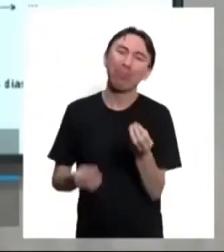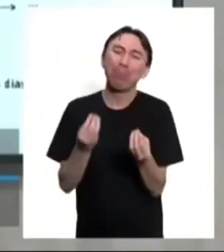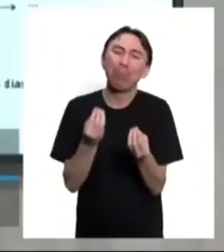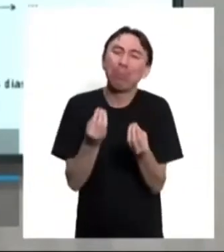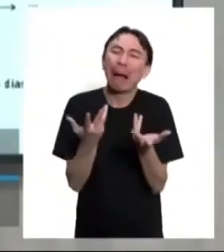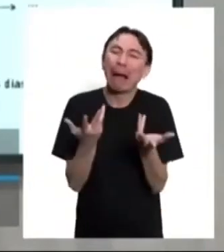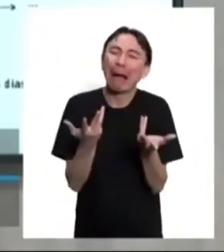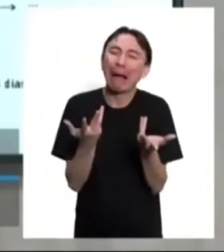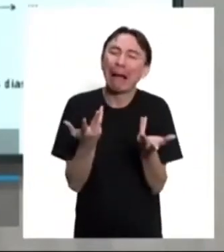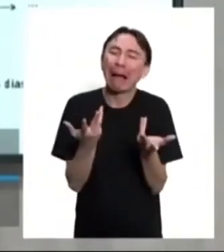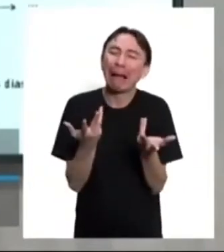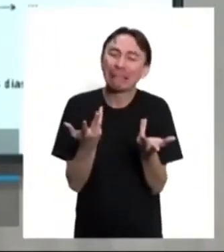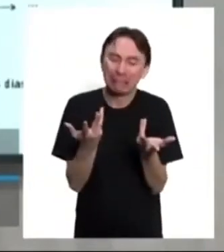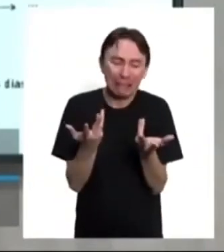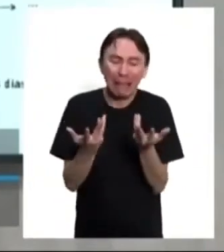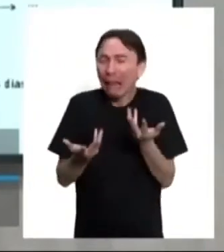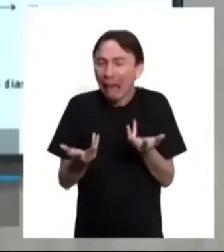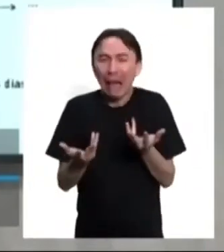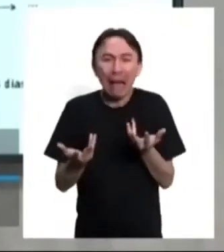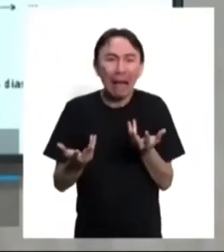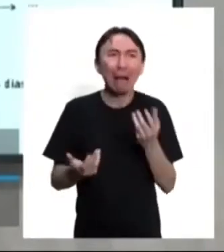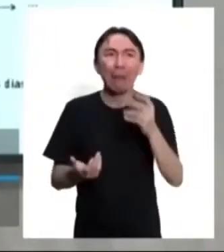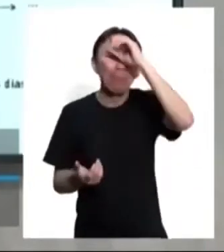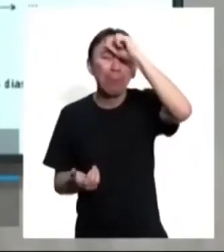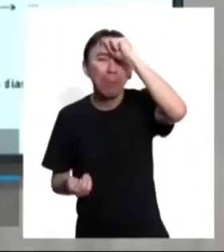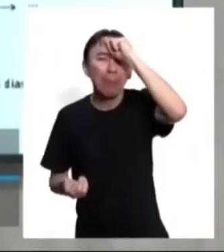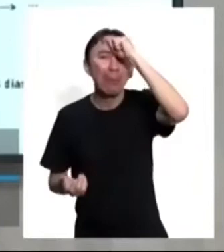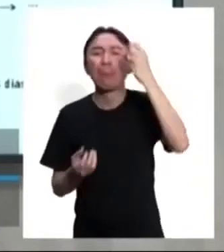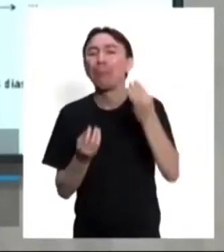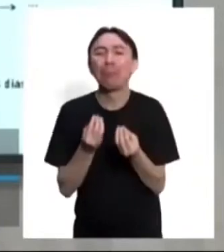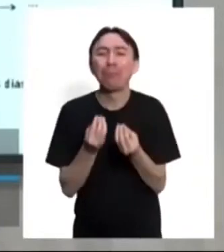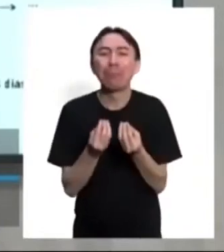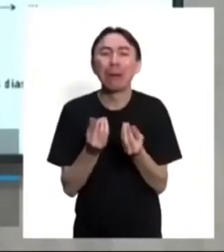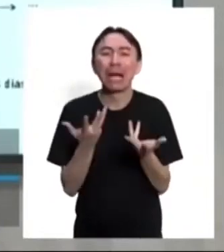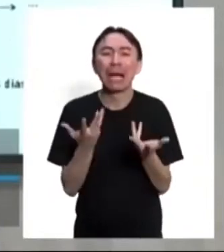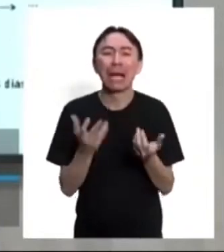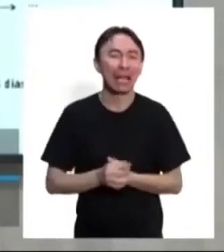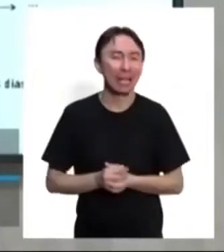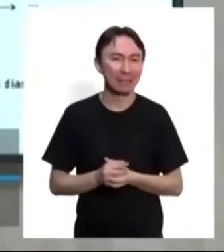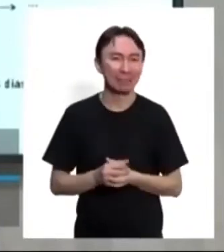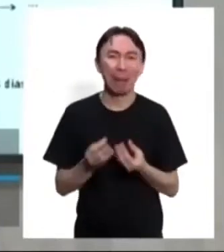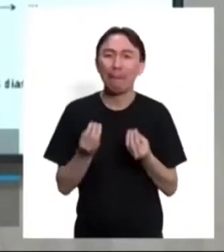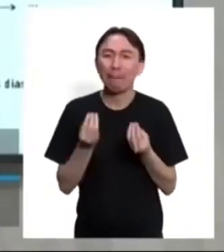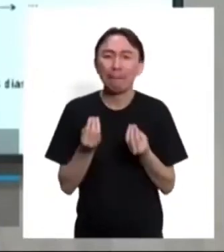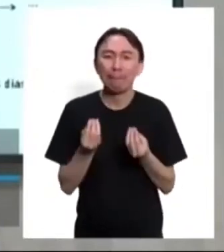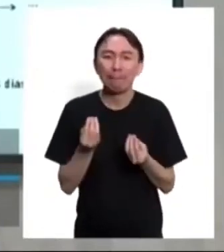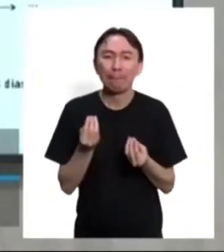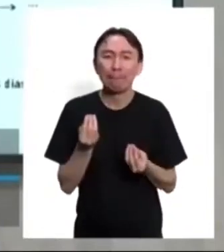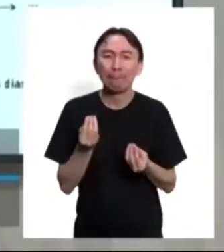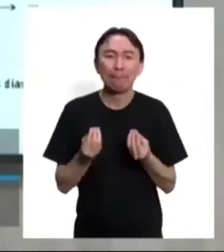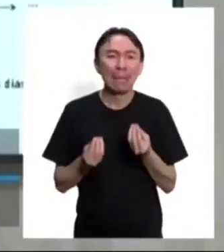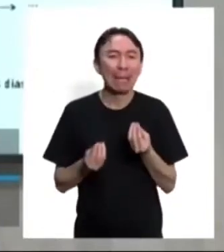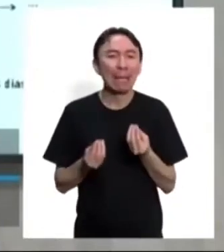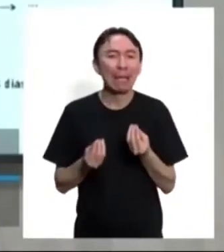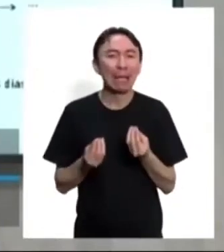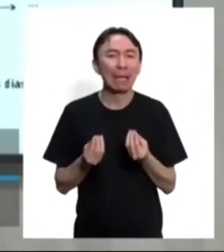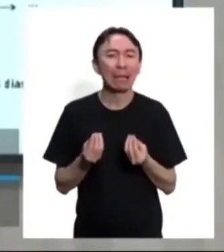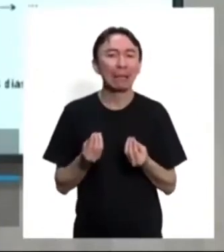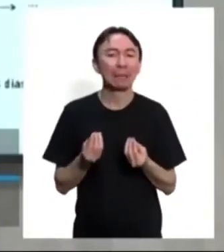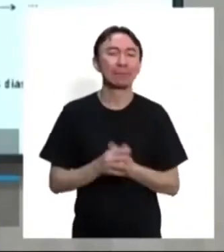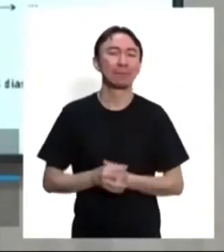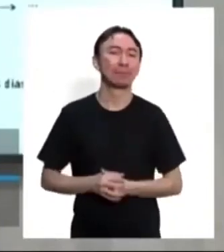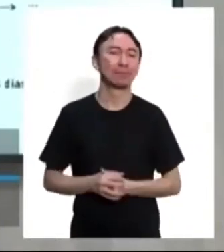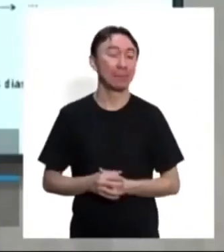Para que eu quero saber, por exemplo, o que é meia-vida? Gente, é através da meia-vida de elementos